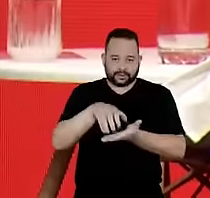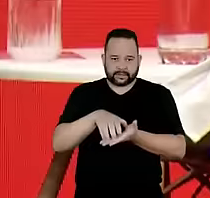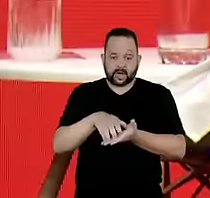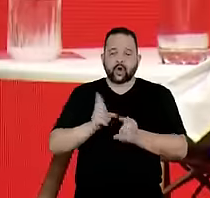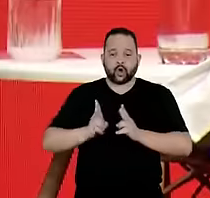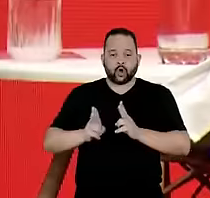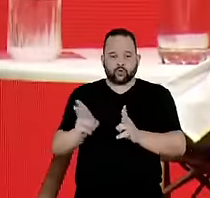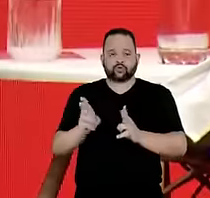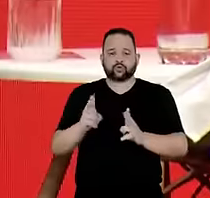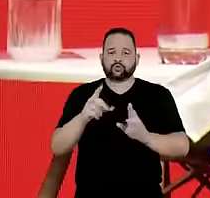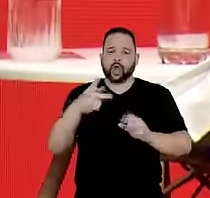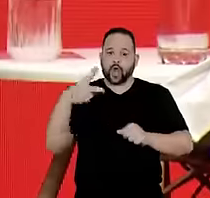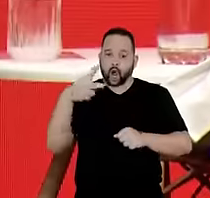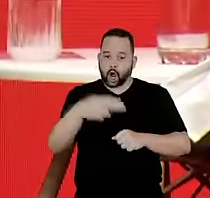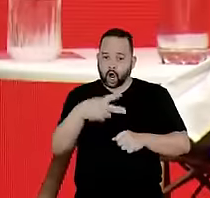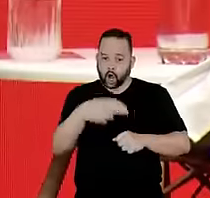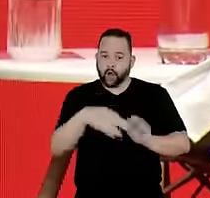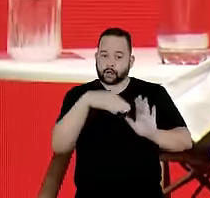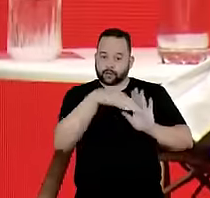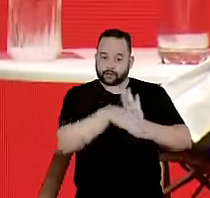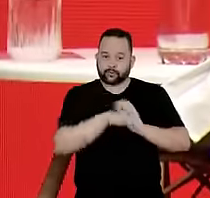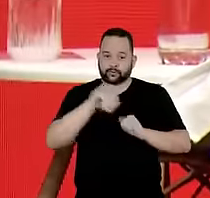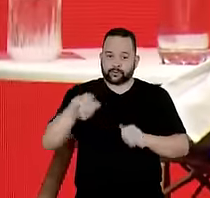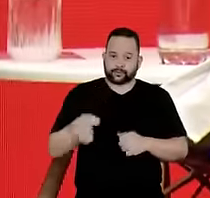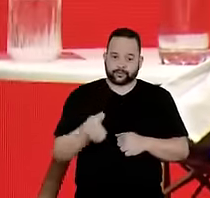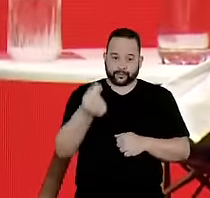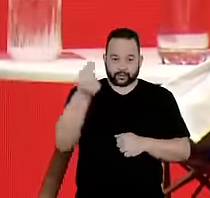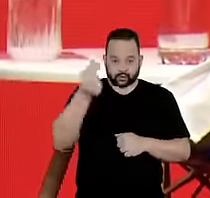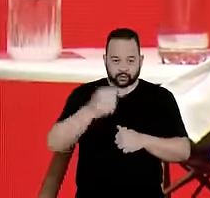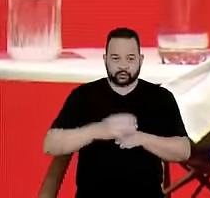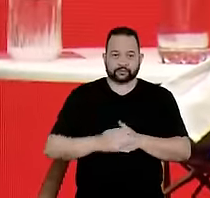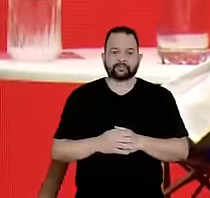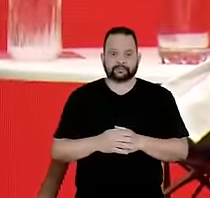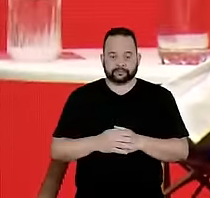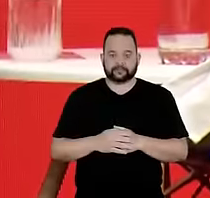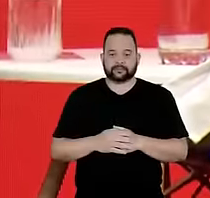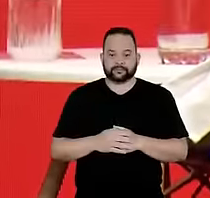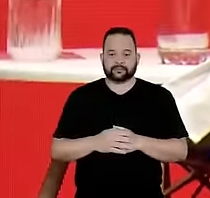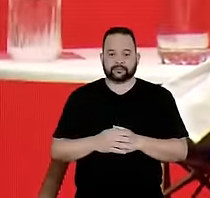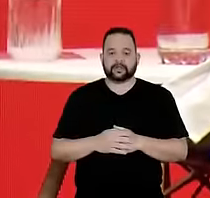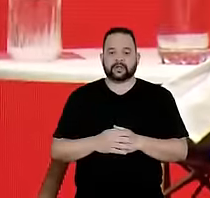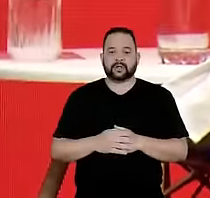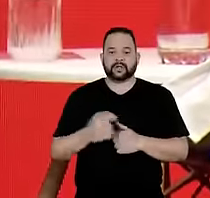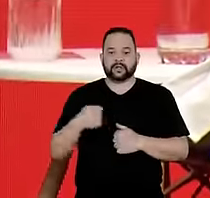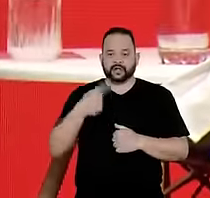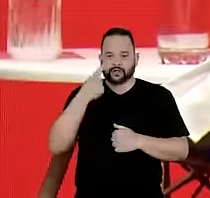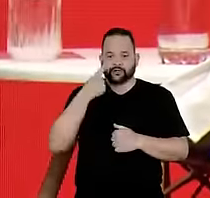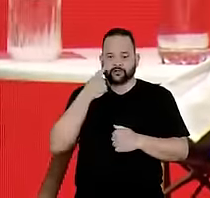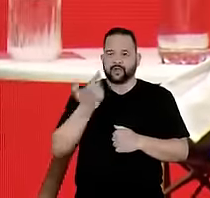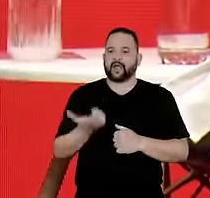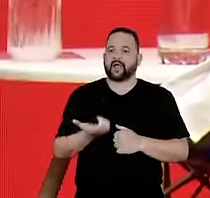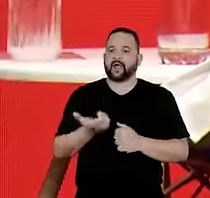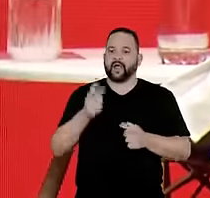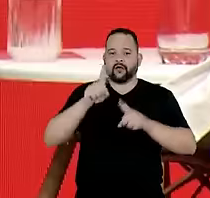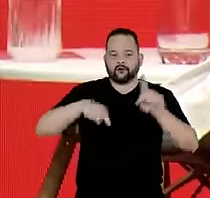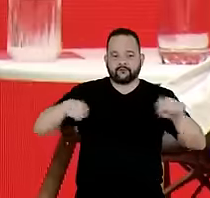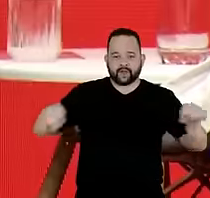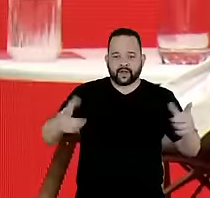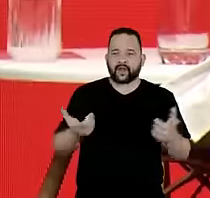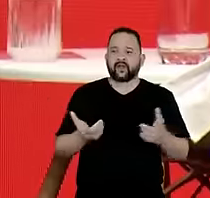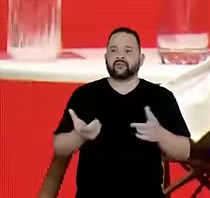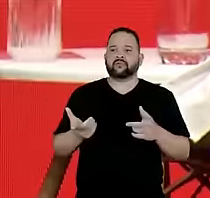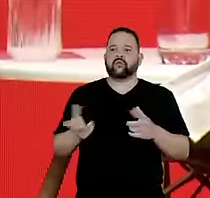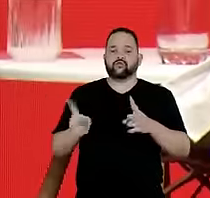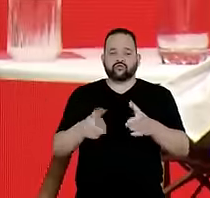que o Fed parou de subir juros ou seja vai cortar e no momento que você olha valuation de empresas muito baixo né Tem